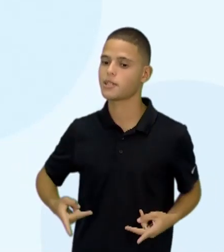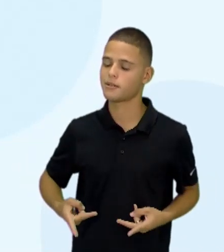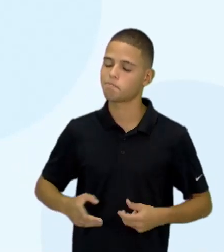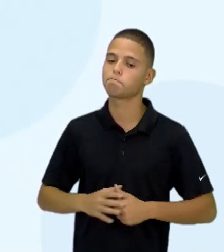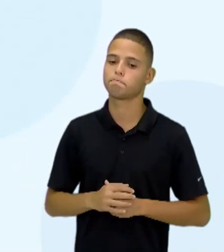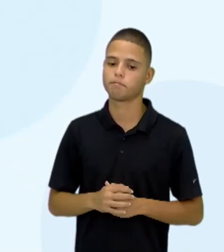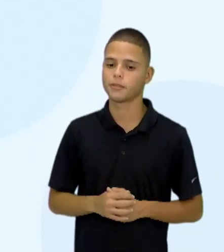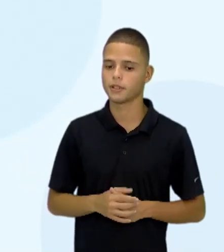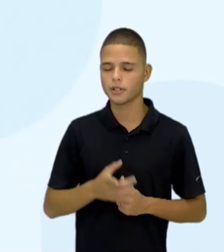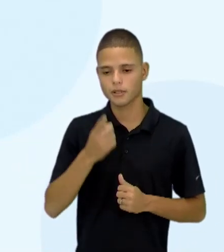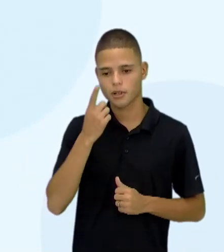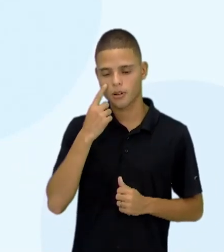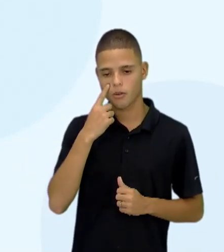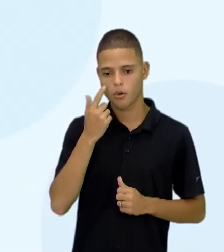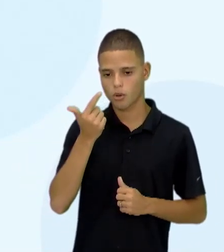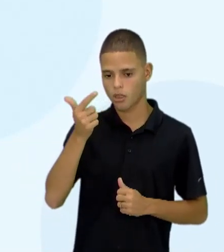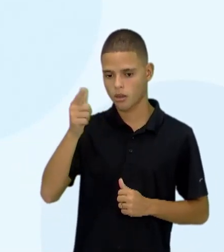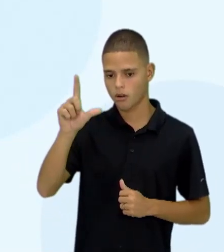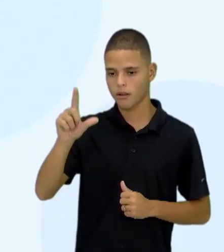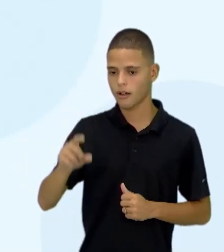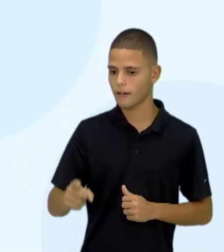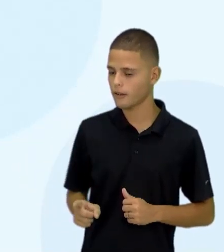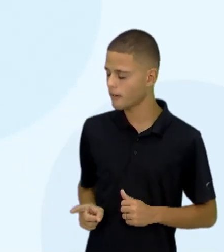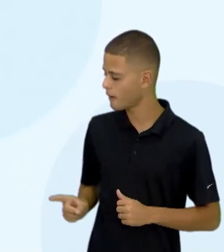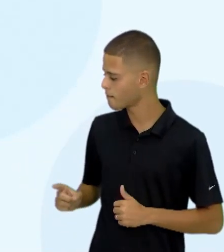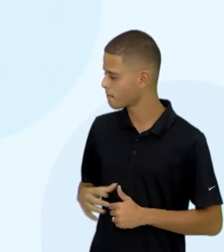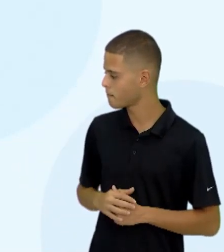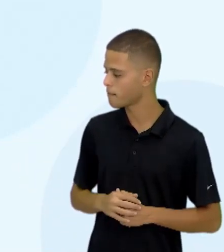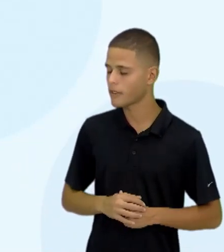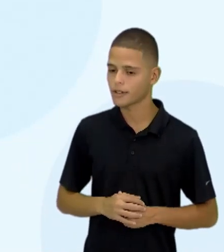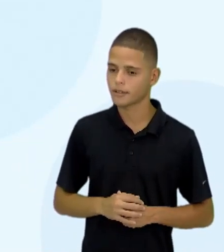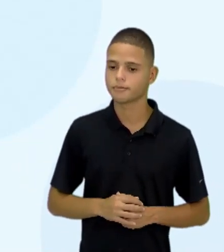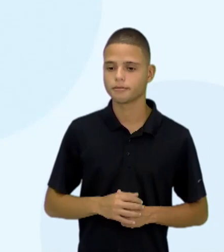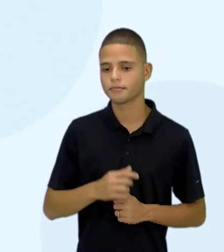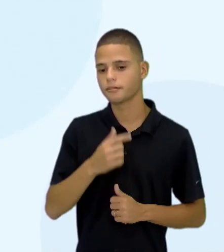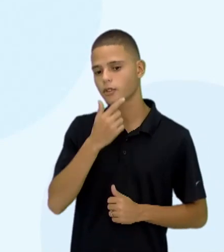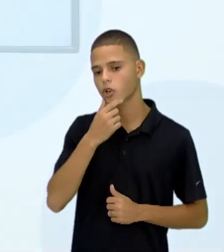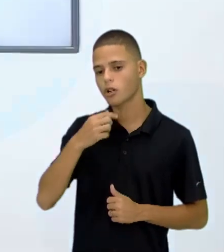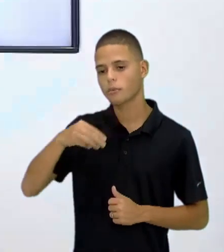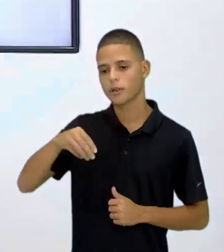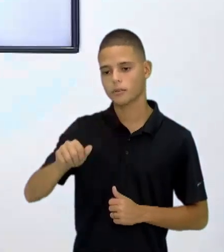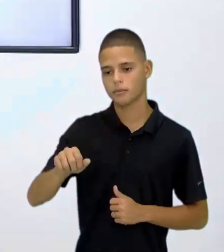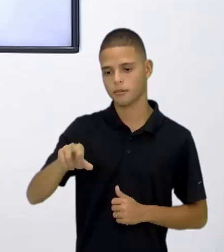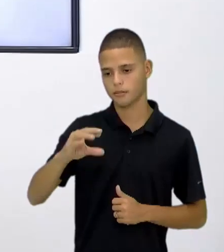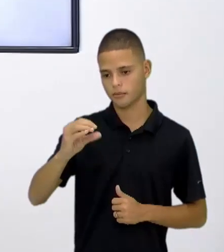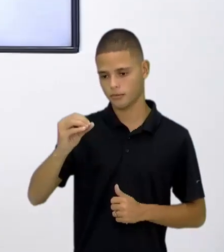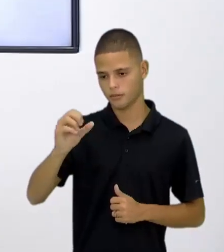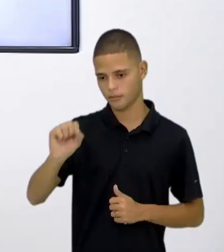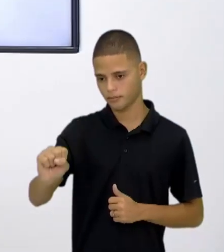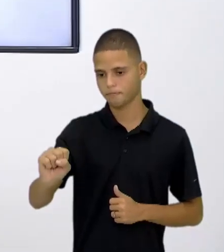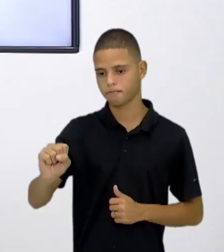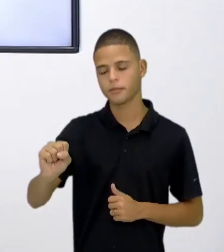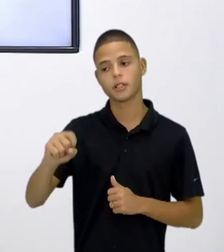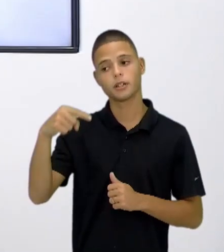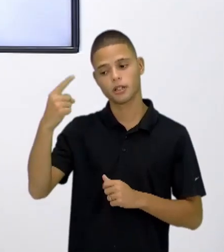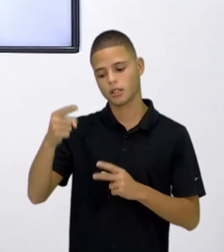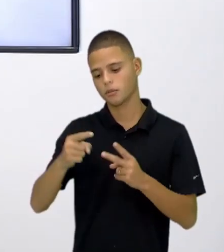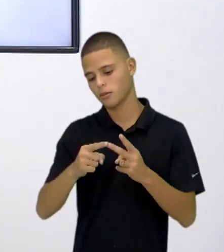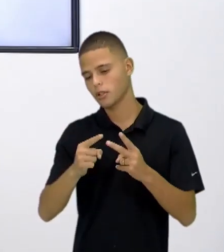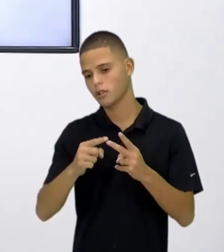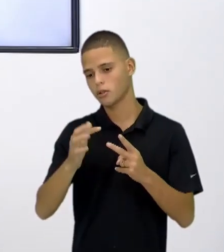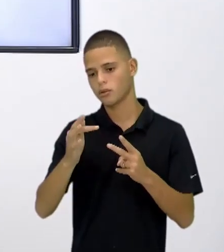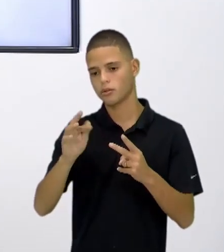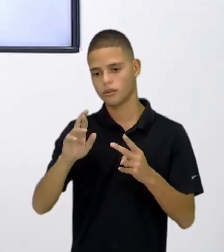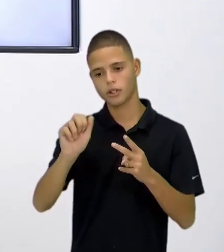com calma. Nós temos, então, a fala do Marco, do professor Marco Melo, depois do professor